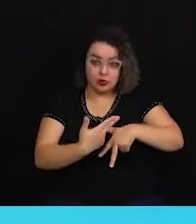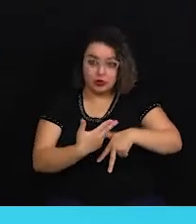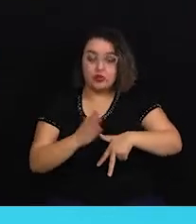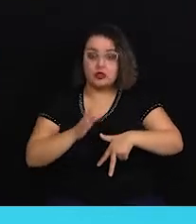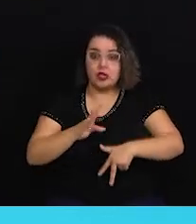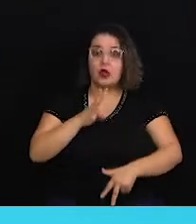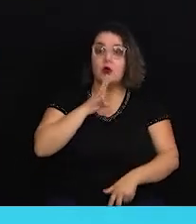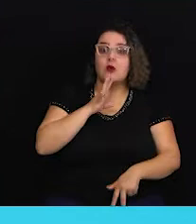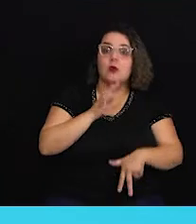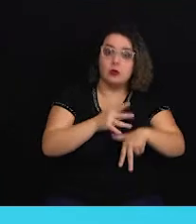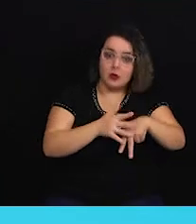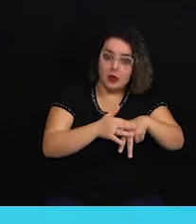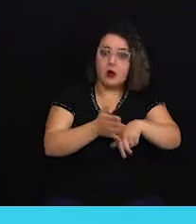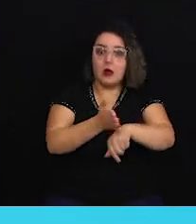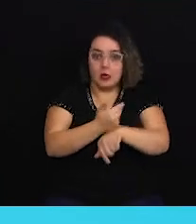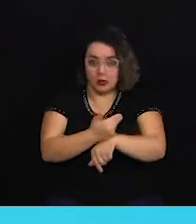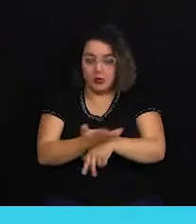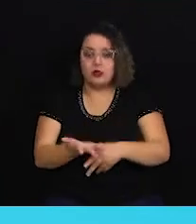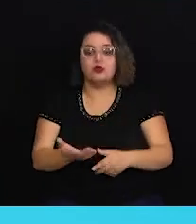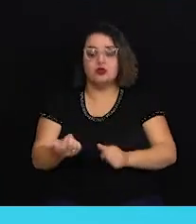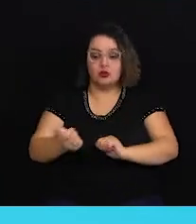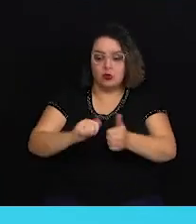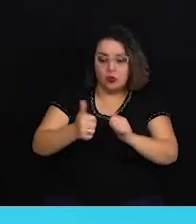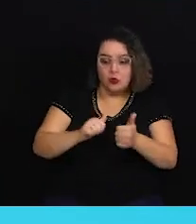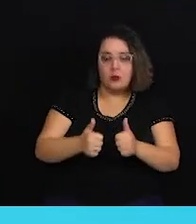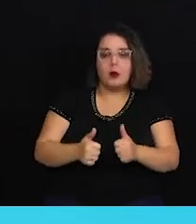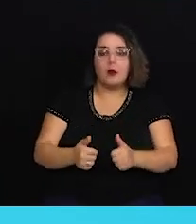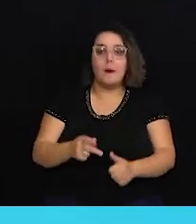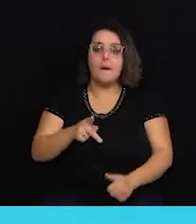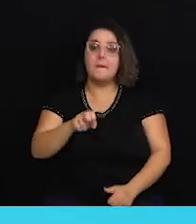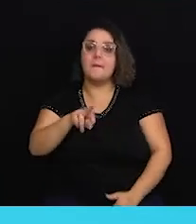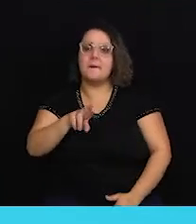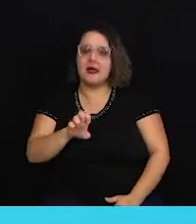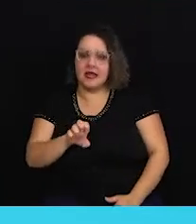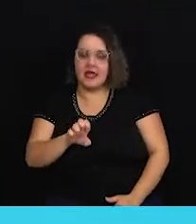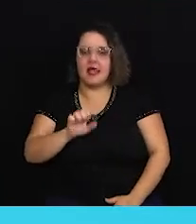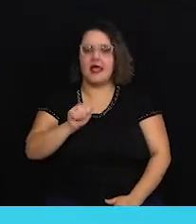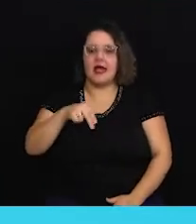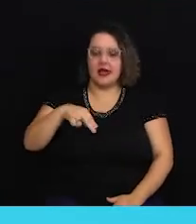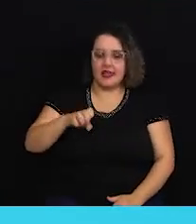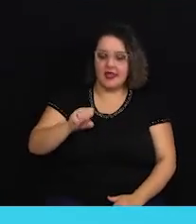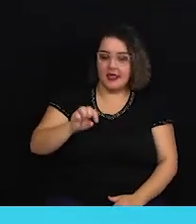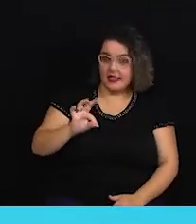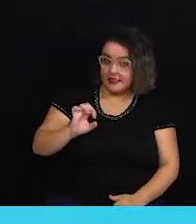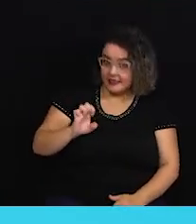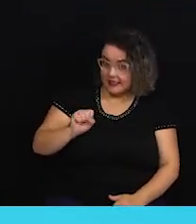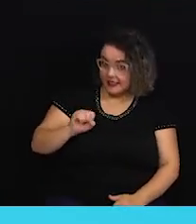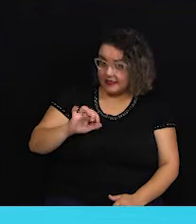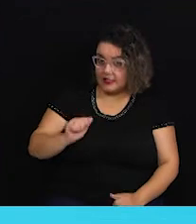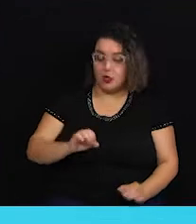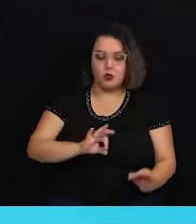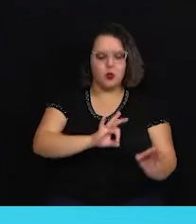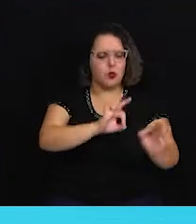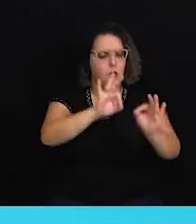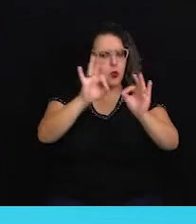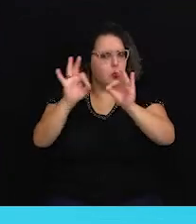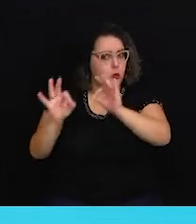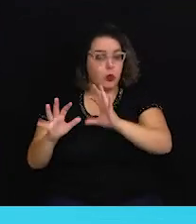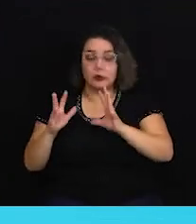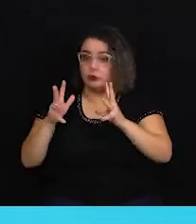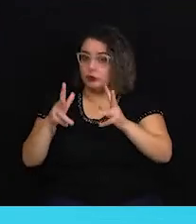cirurgia, já conhece o paciente previamente também através de uma avaliação pré-anestésica, acompanha durante todo o procedimento. Às